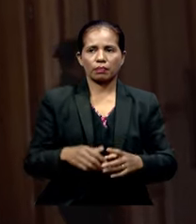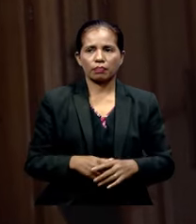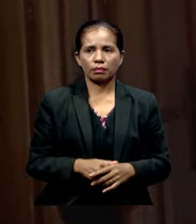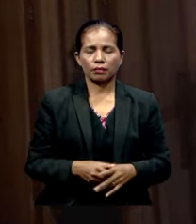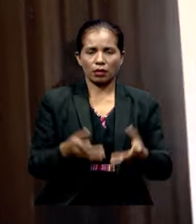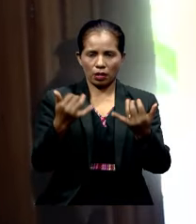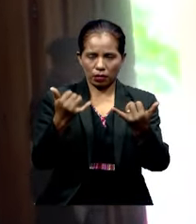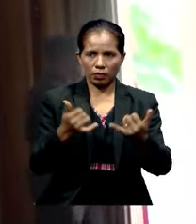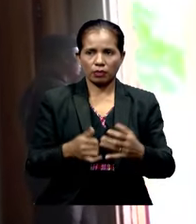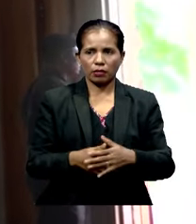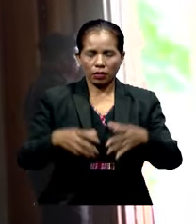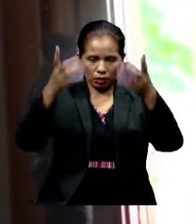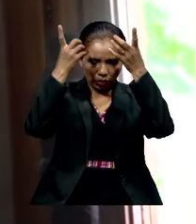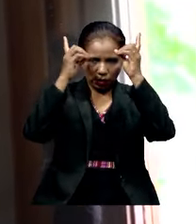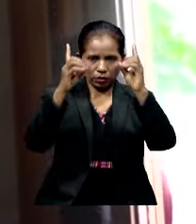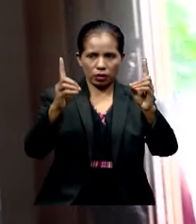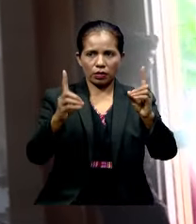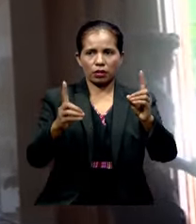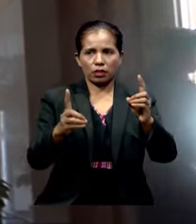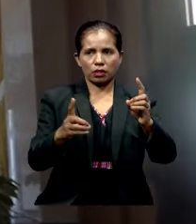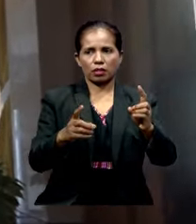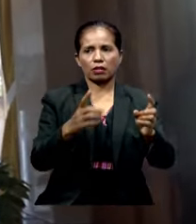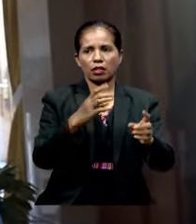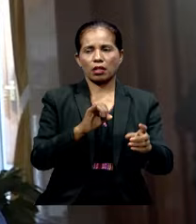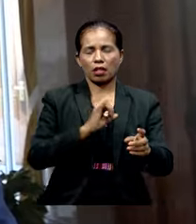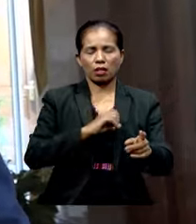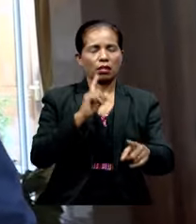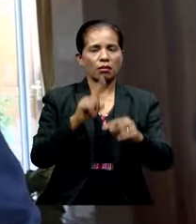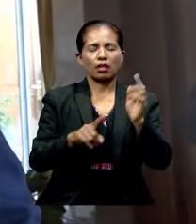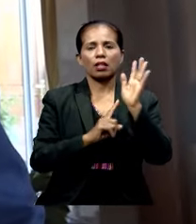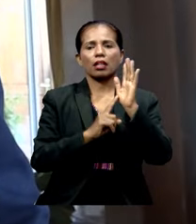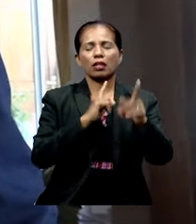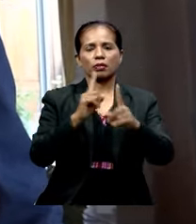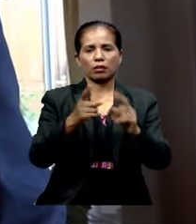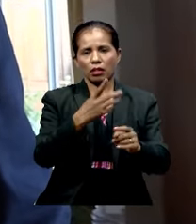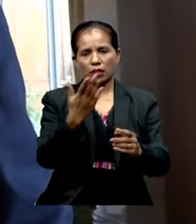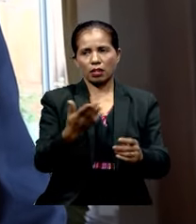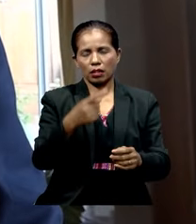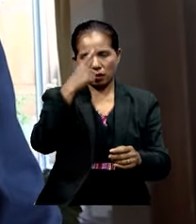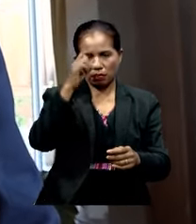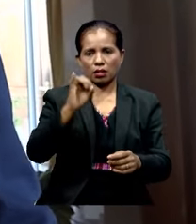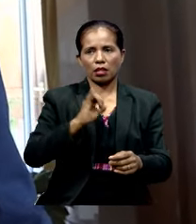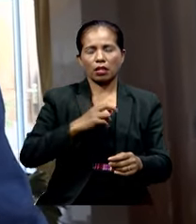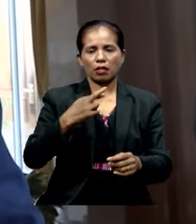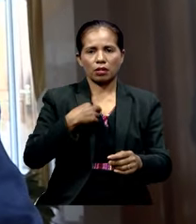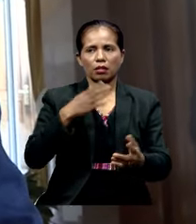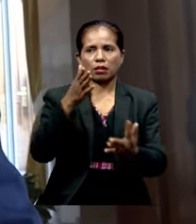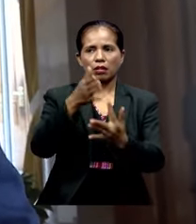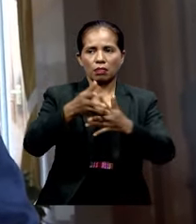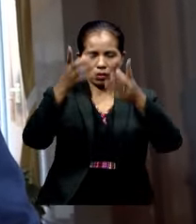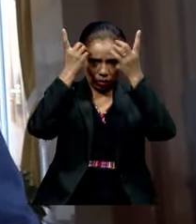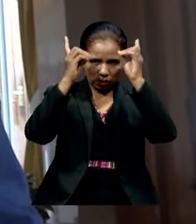Agora, decisão né, atu metan, atu mutin, hau label explica falita boa tira né, tamba, hau rasi como está ma e decisão ida